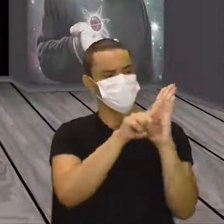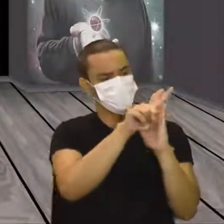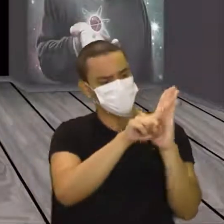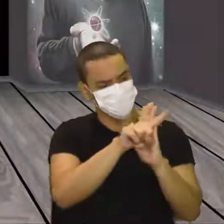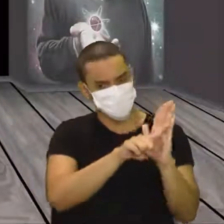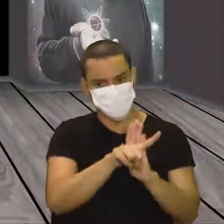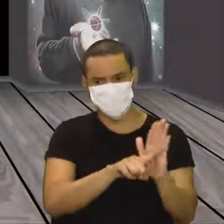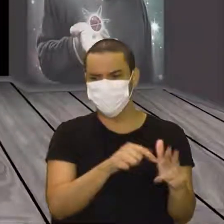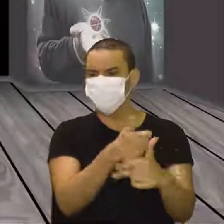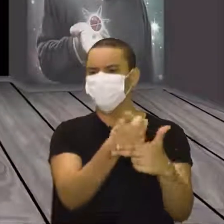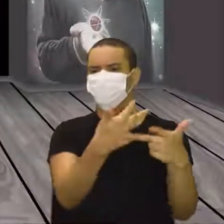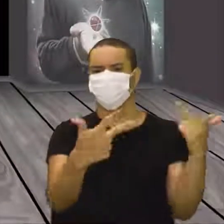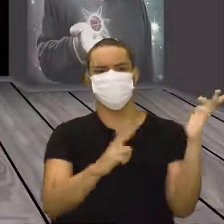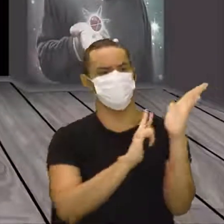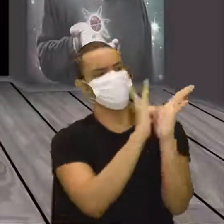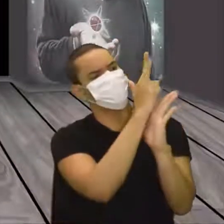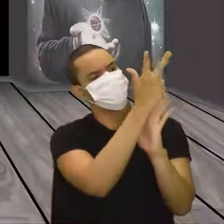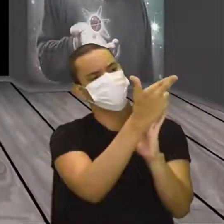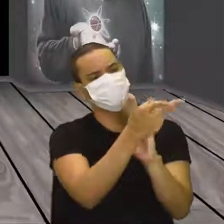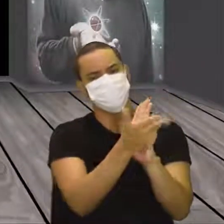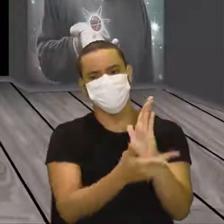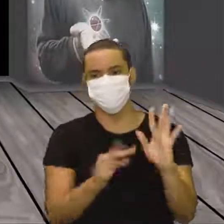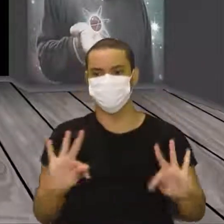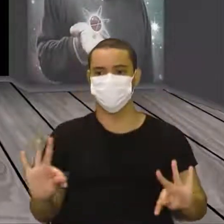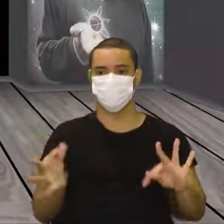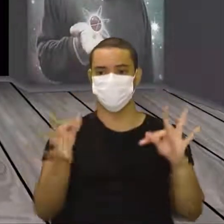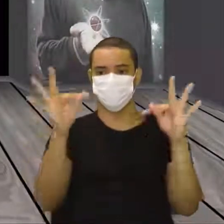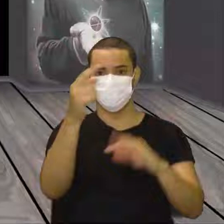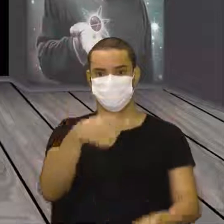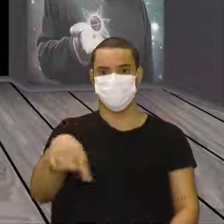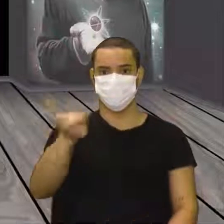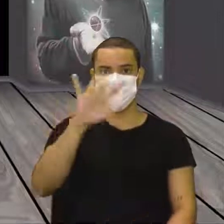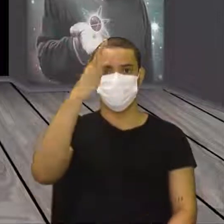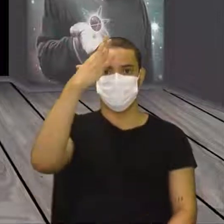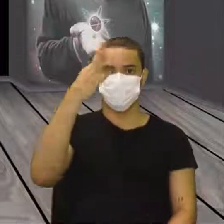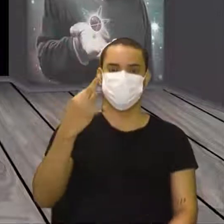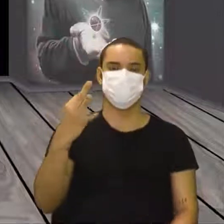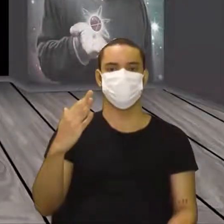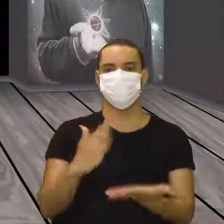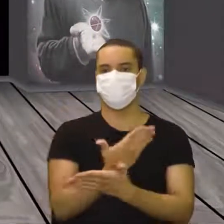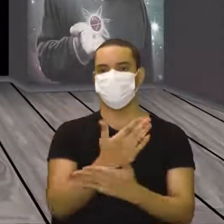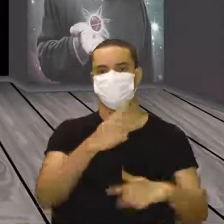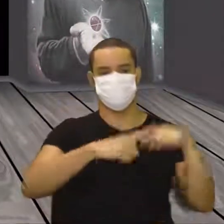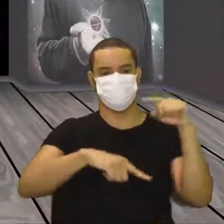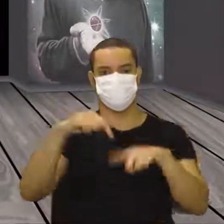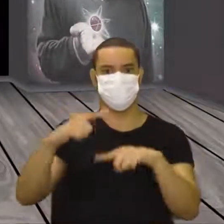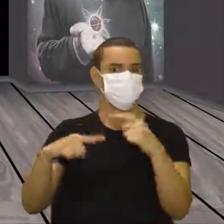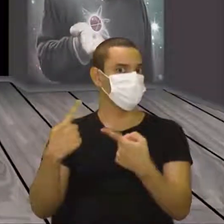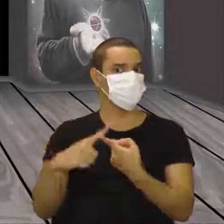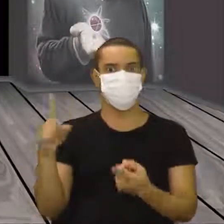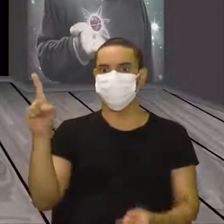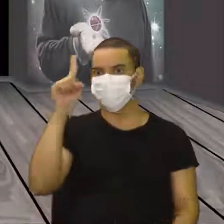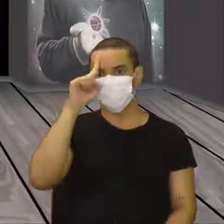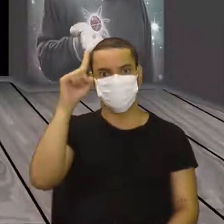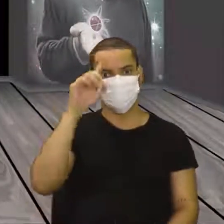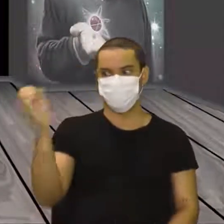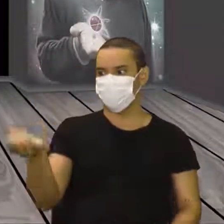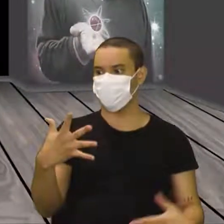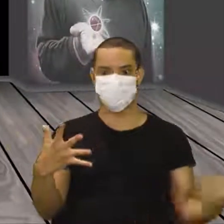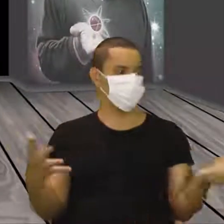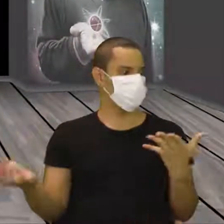coisa diferenciada, novas tecnologias, até para entender alguns produtos, né? Porque todo dia tem produto novo no